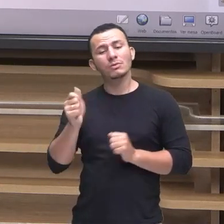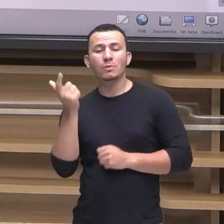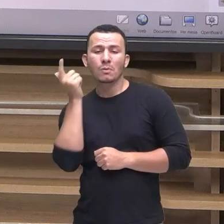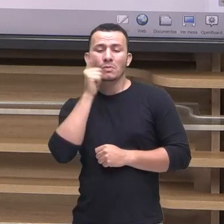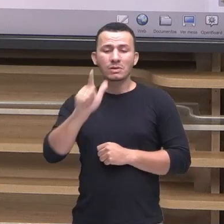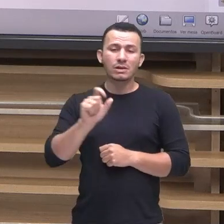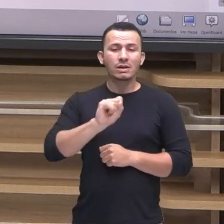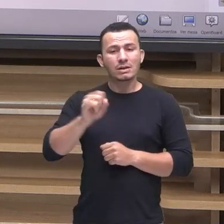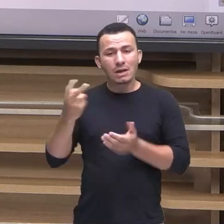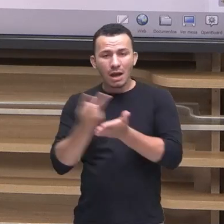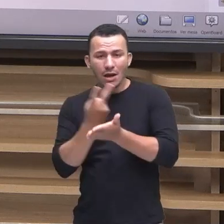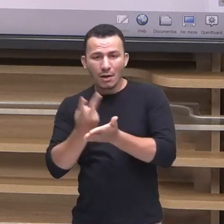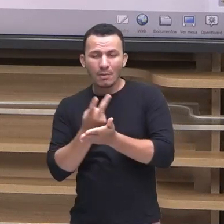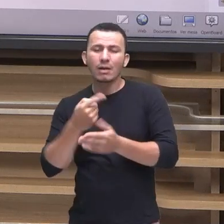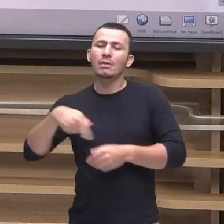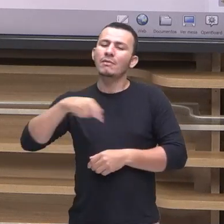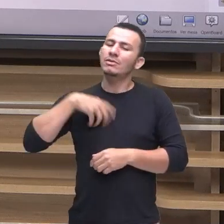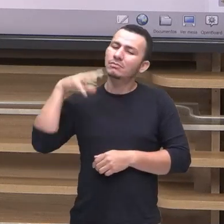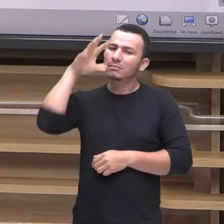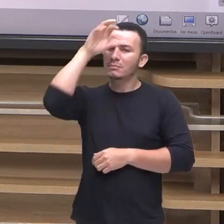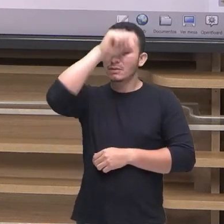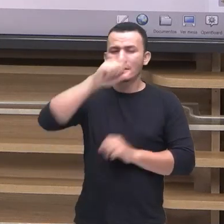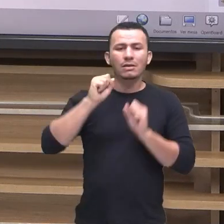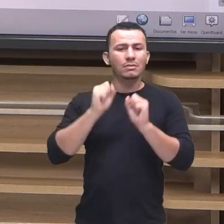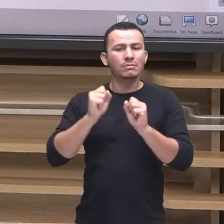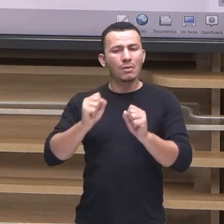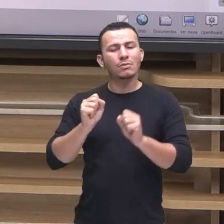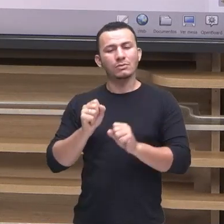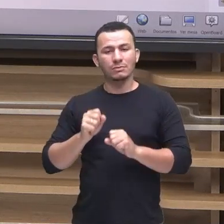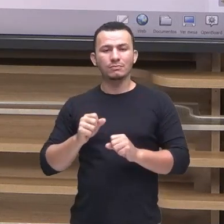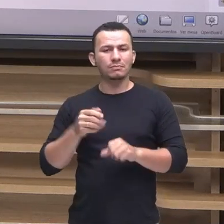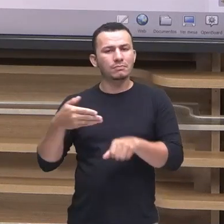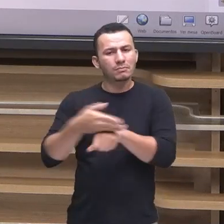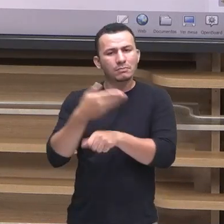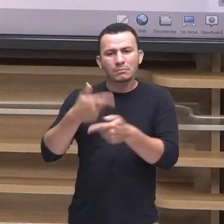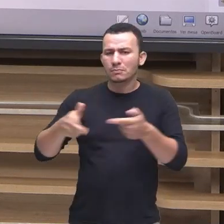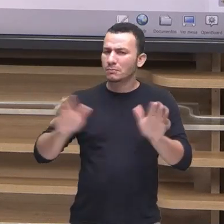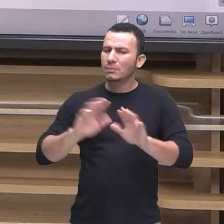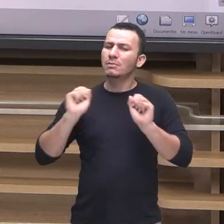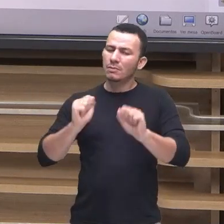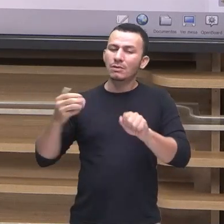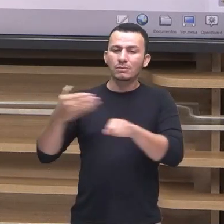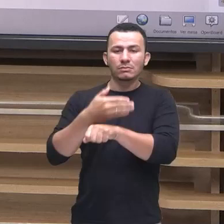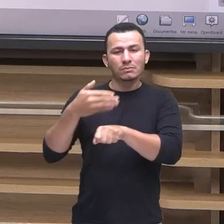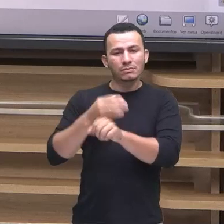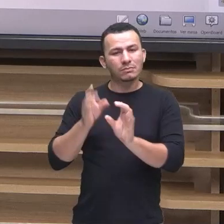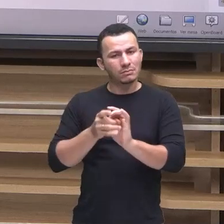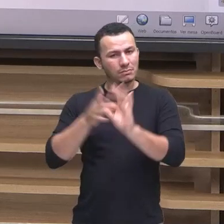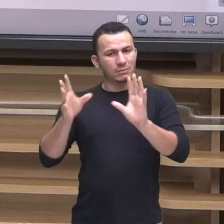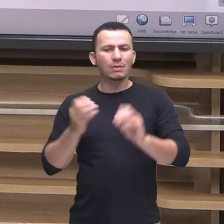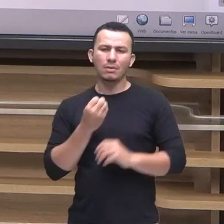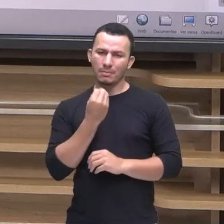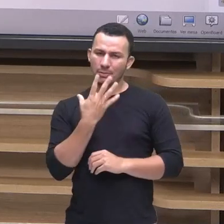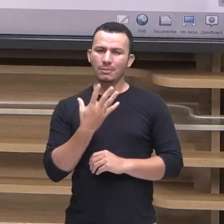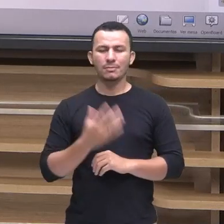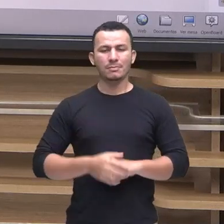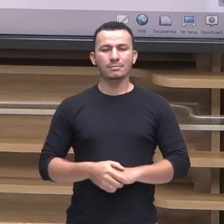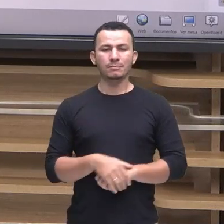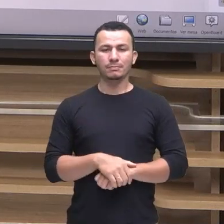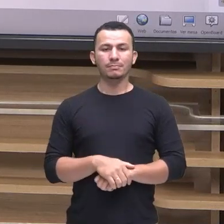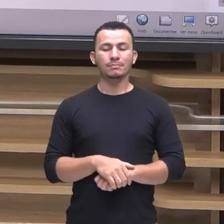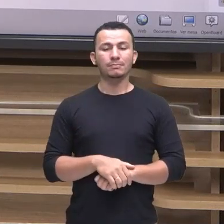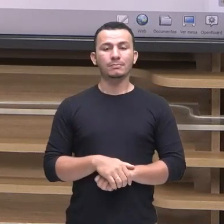tiver errado, aprende com o erro, né? Então não tem problema, participar é sempre muito bom. Então vamos ver aqui, o primeiro